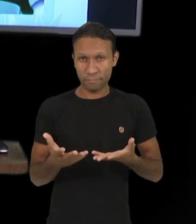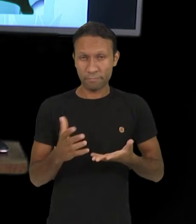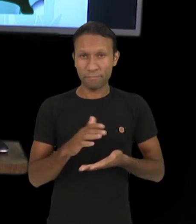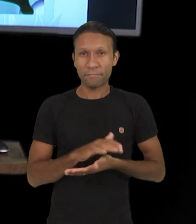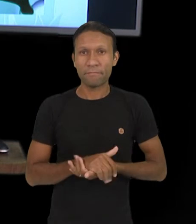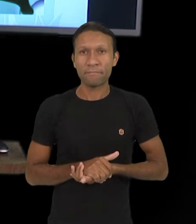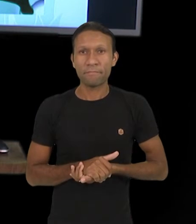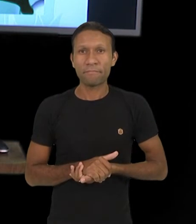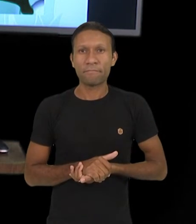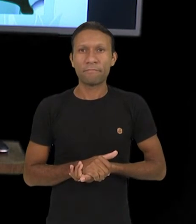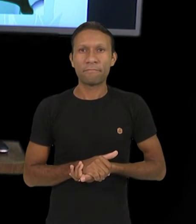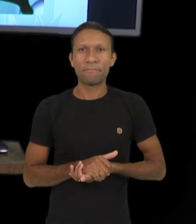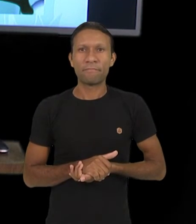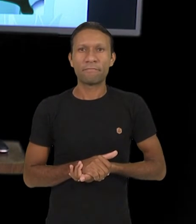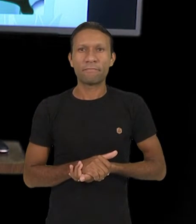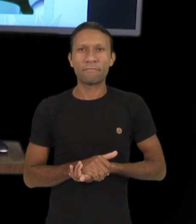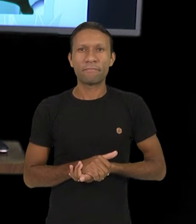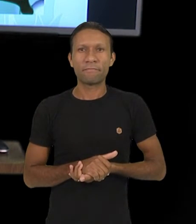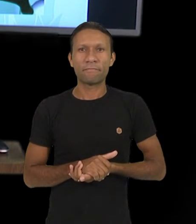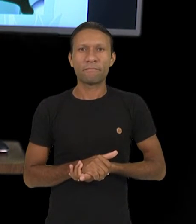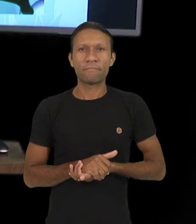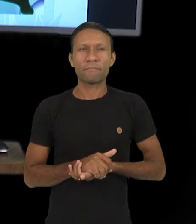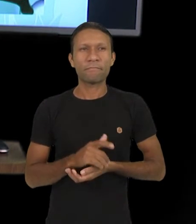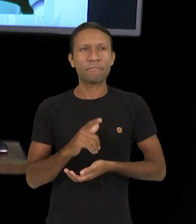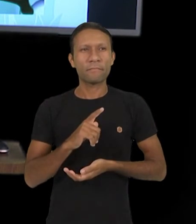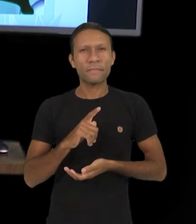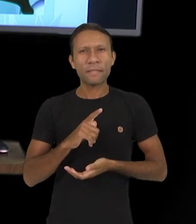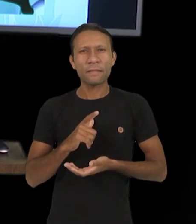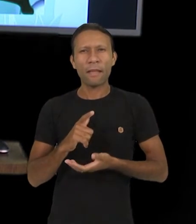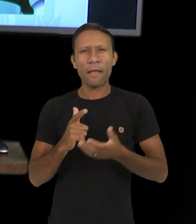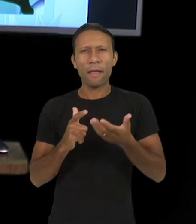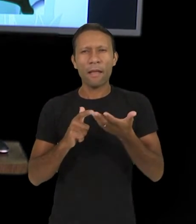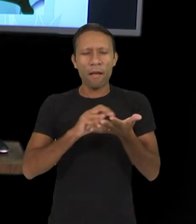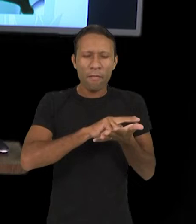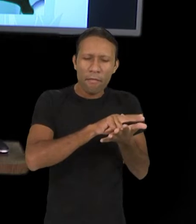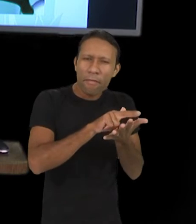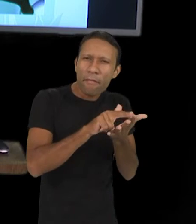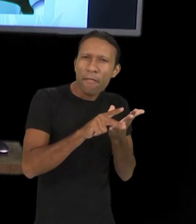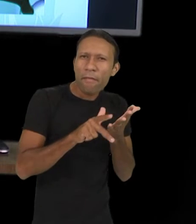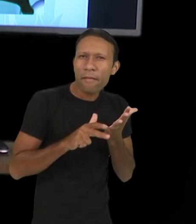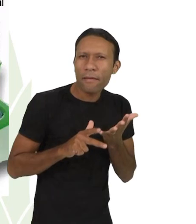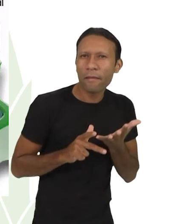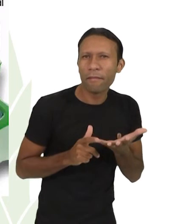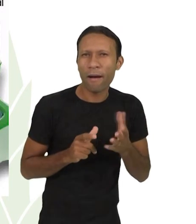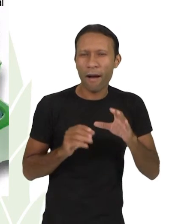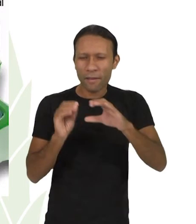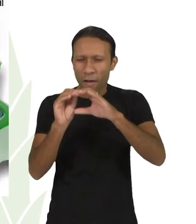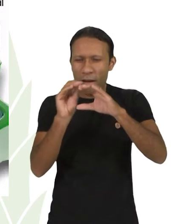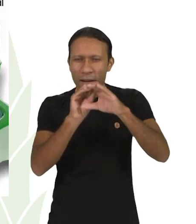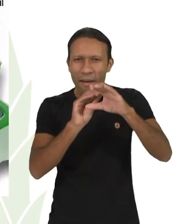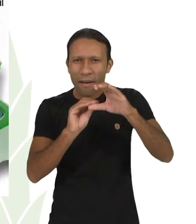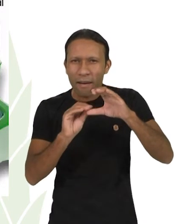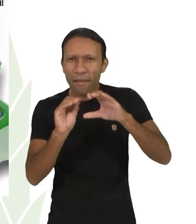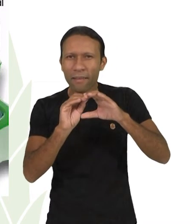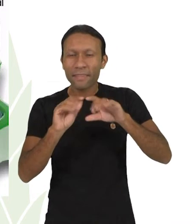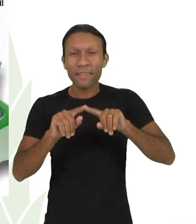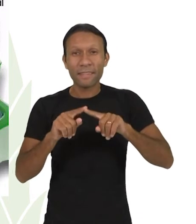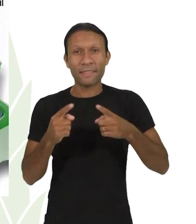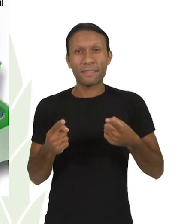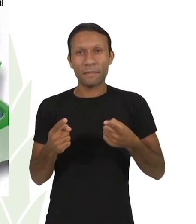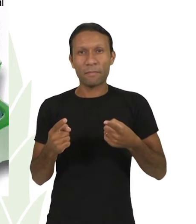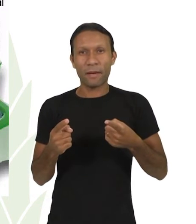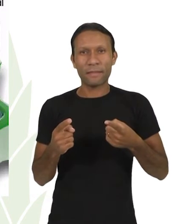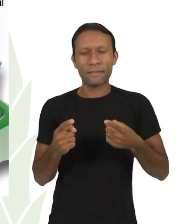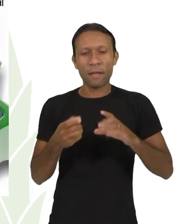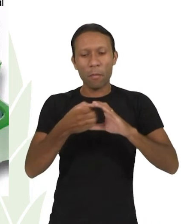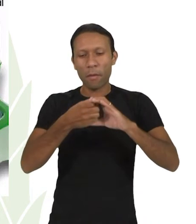citoplasma, tá bom? Então, você vai ter, ó, uma série de organelas, que mais à frente a gente vai falar a função delas, mas isso é